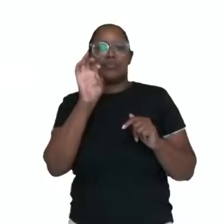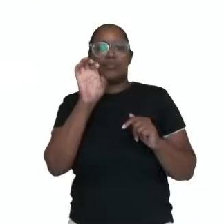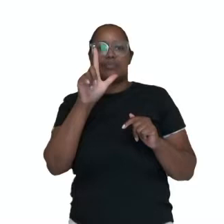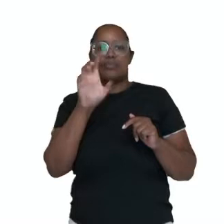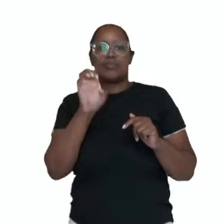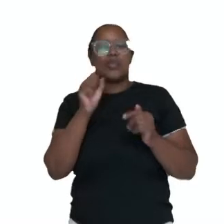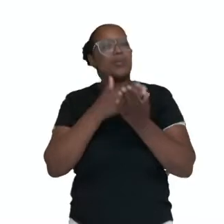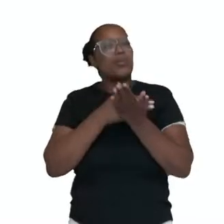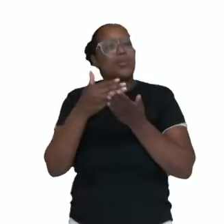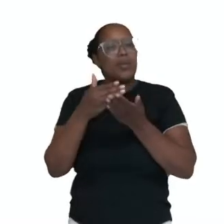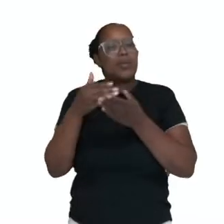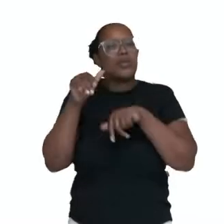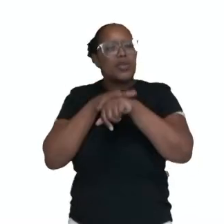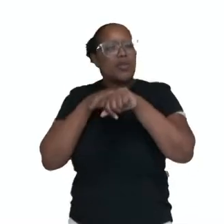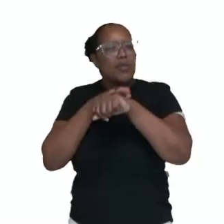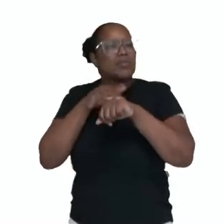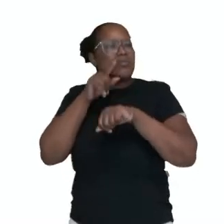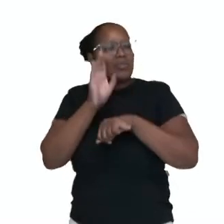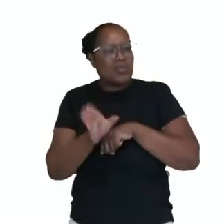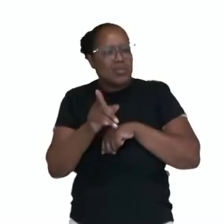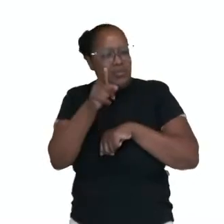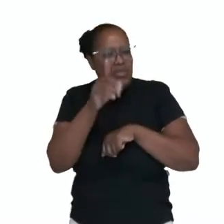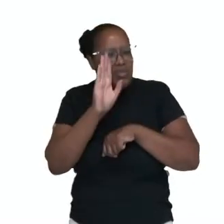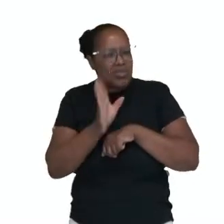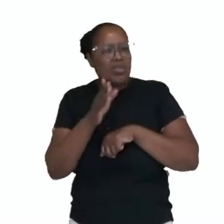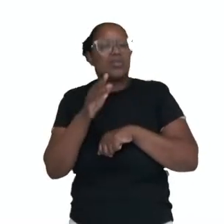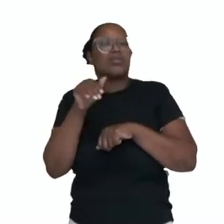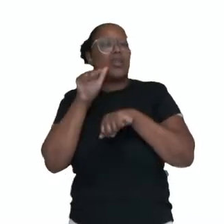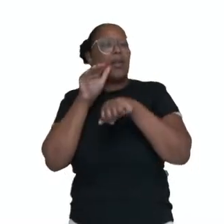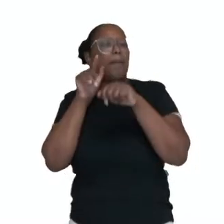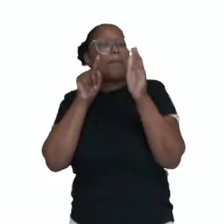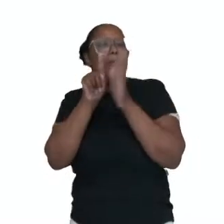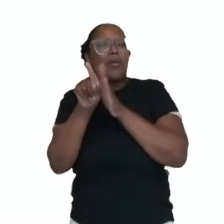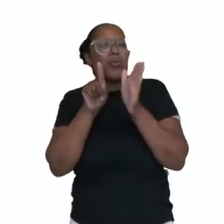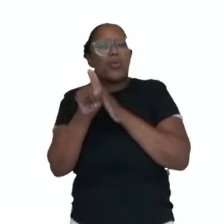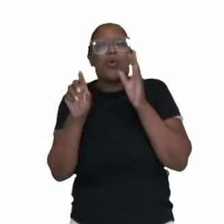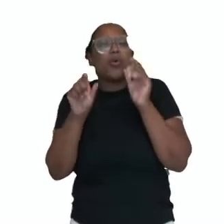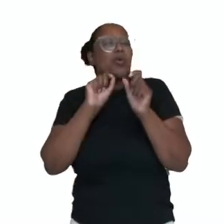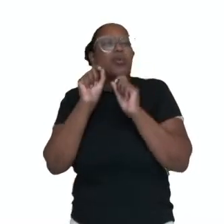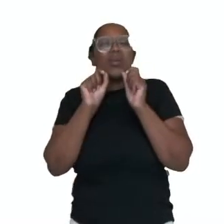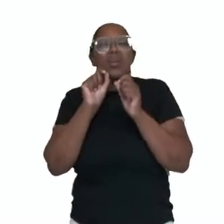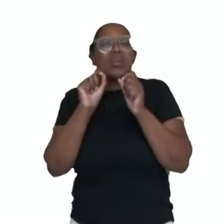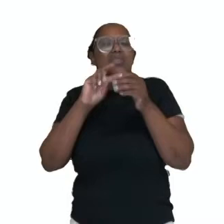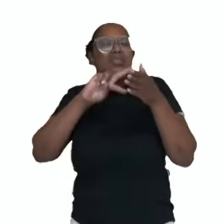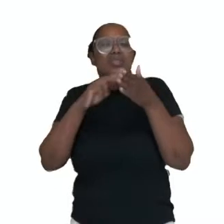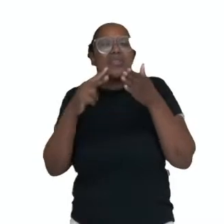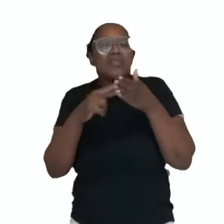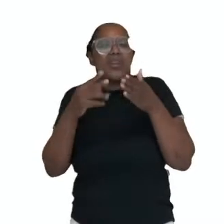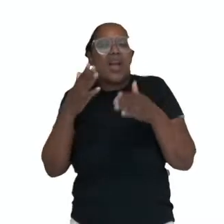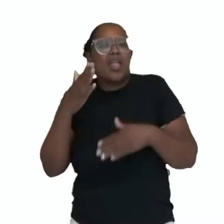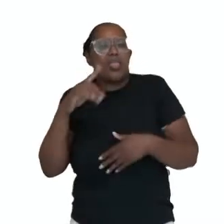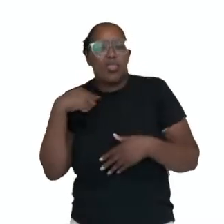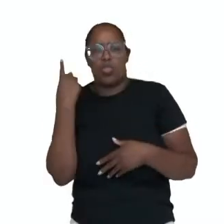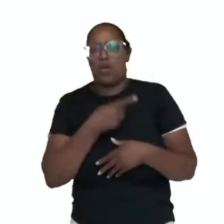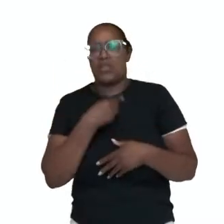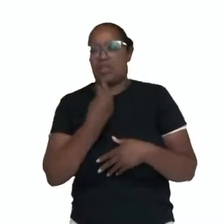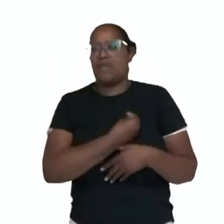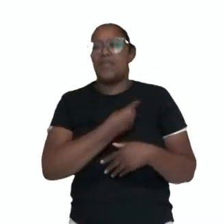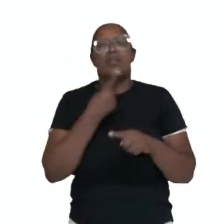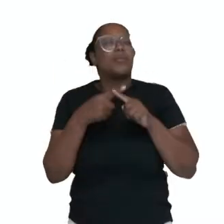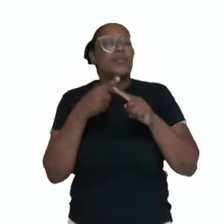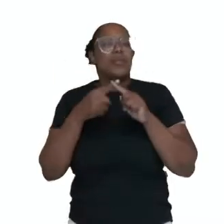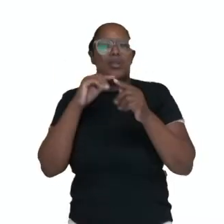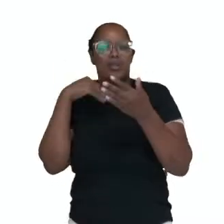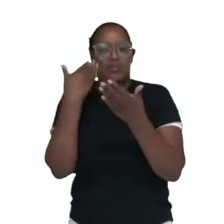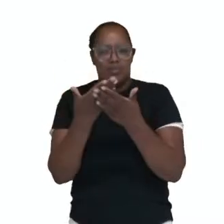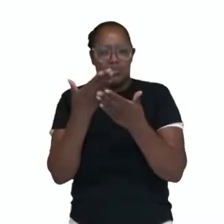hein? Você já se perguntou qual é a finalidade da nossa vida? Por que estudamos e trabalhamos?